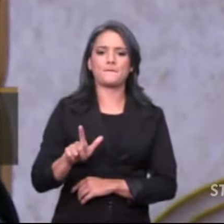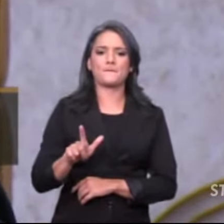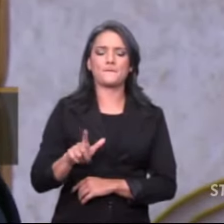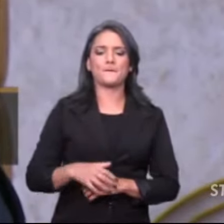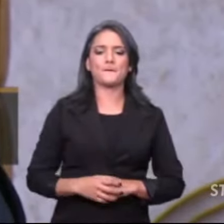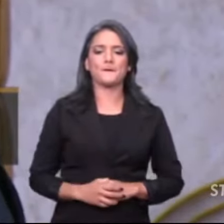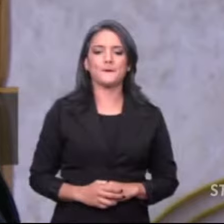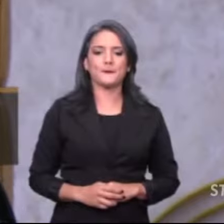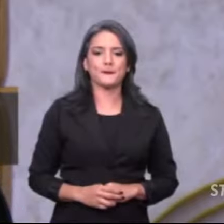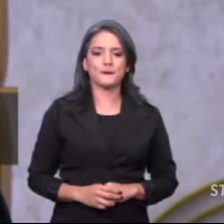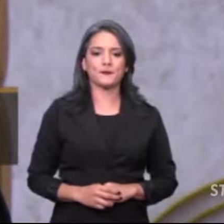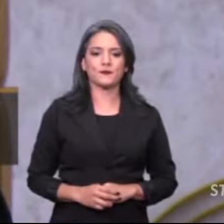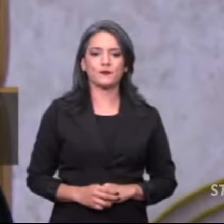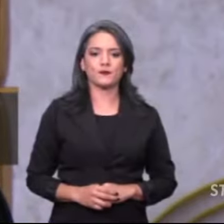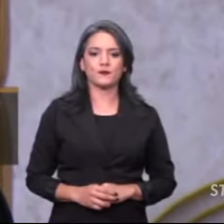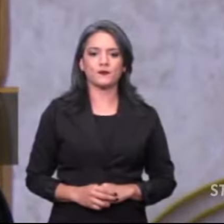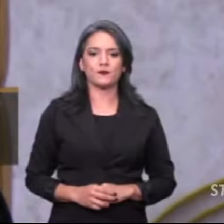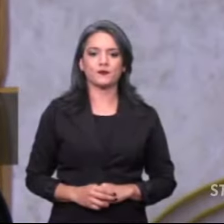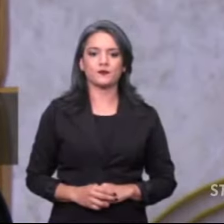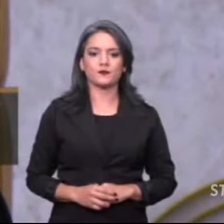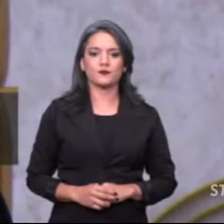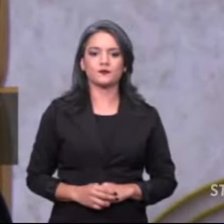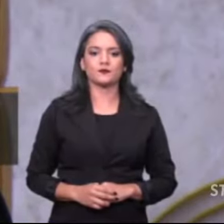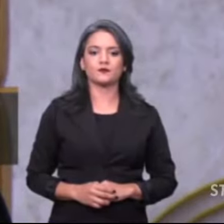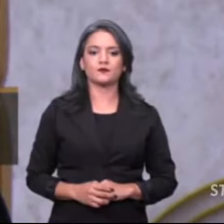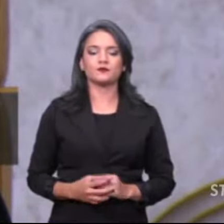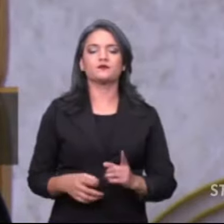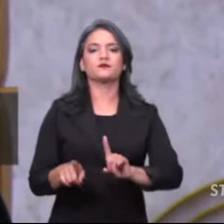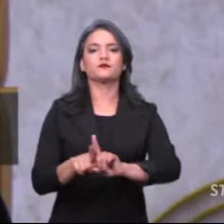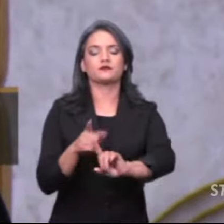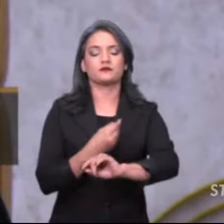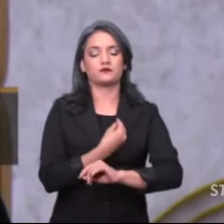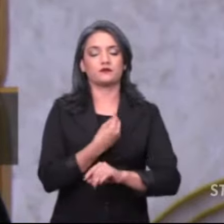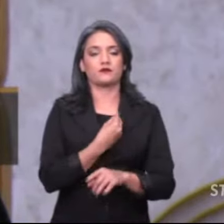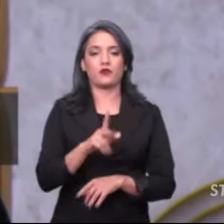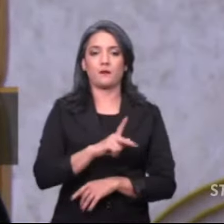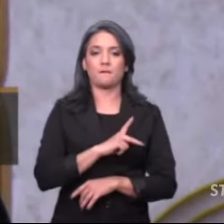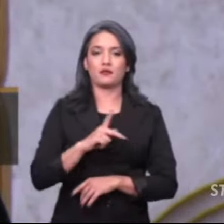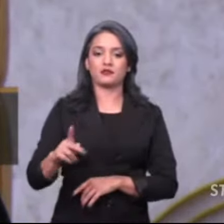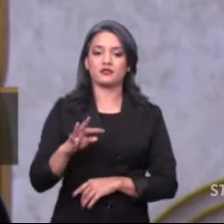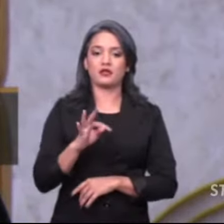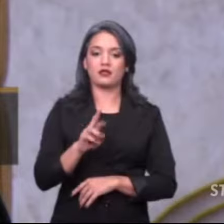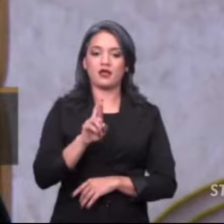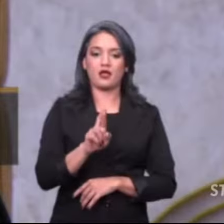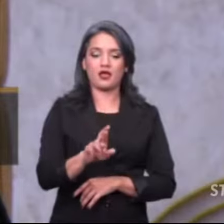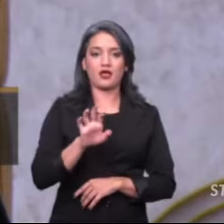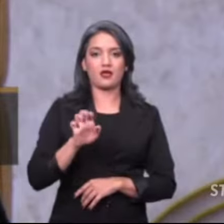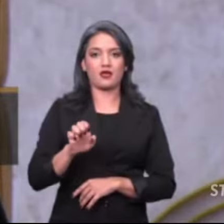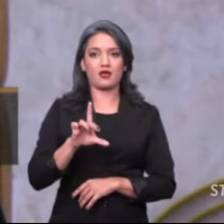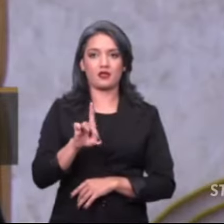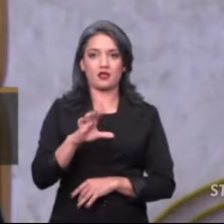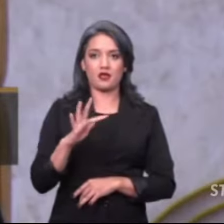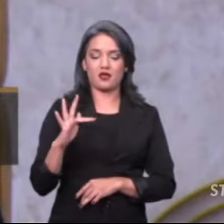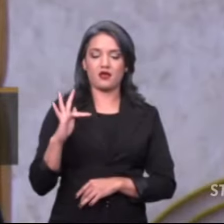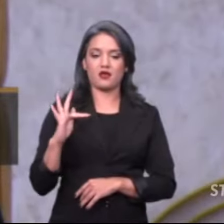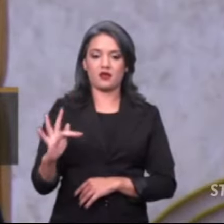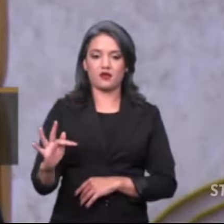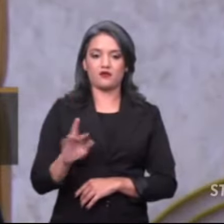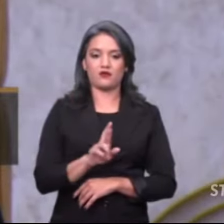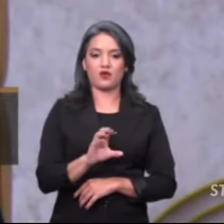isso. E registro igualmente a presença do presidente do Tribunal Regional Eleitoral do Distrito Federal,